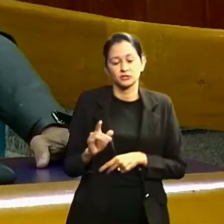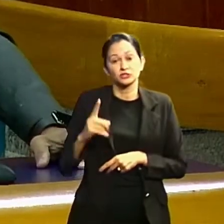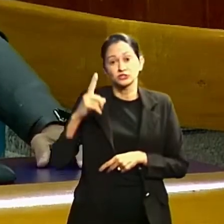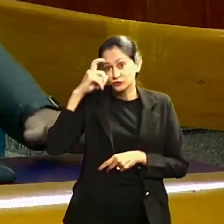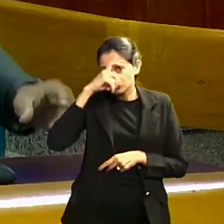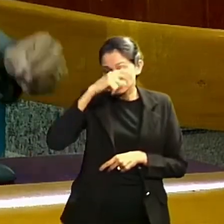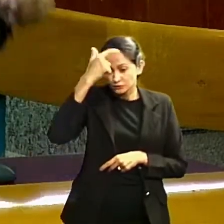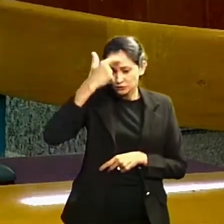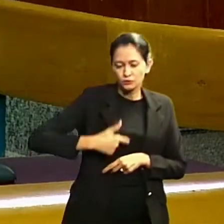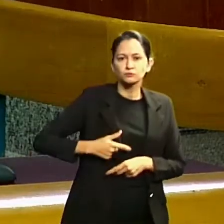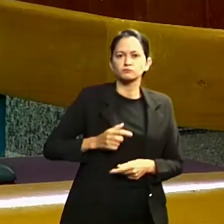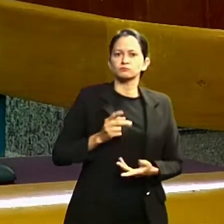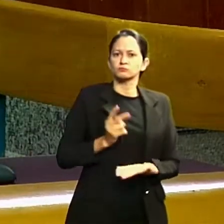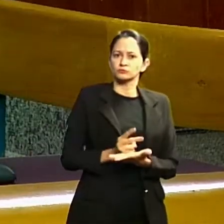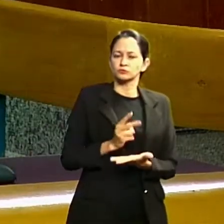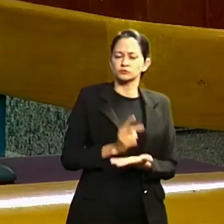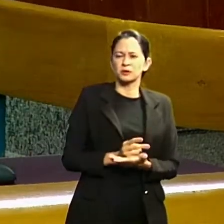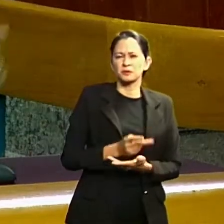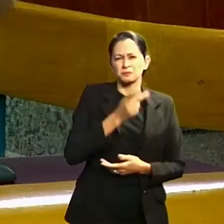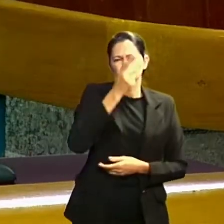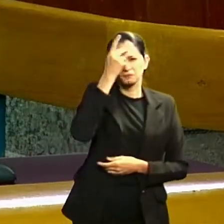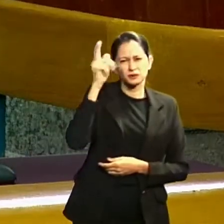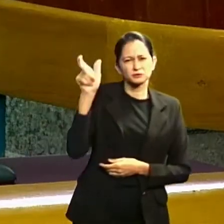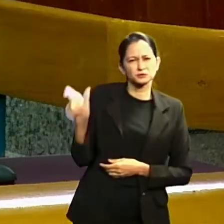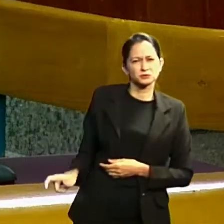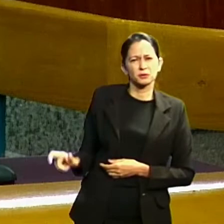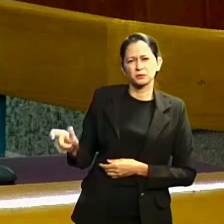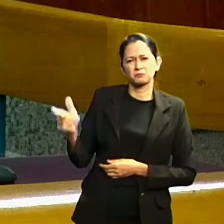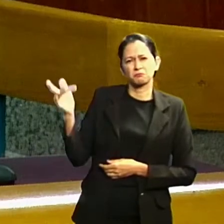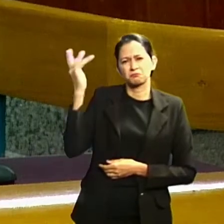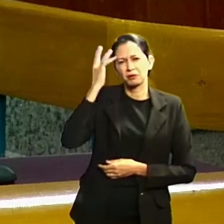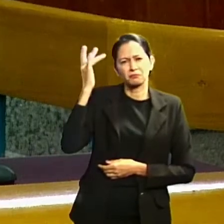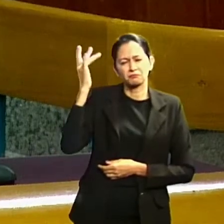mandato. Pessoas esdrúxulas, sem